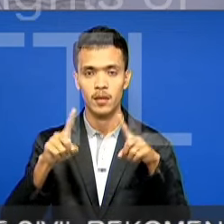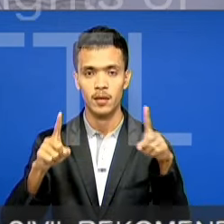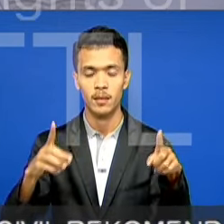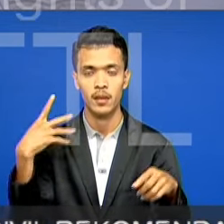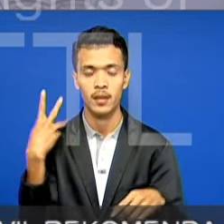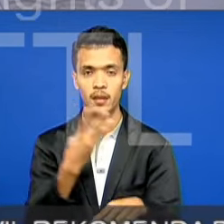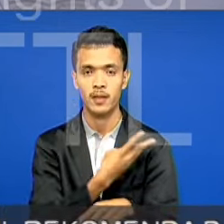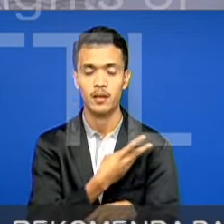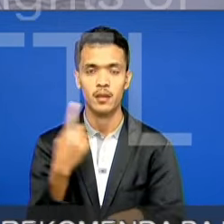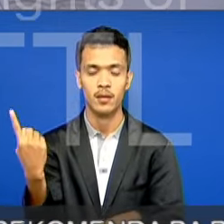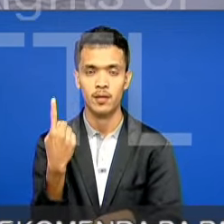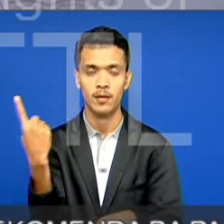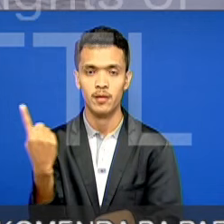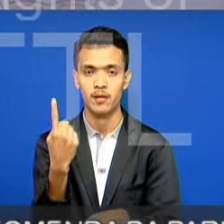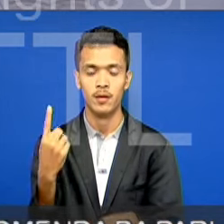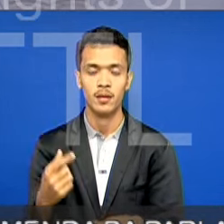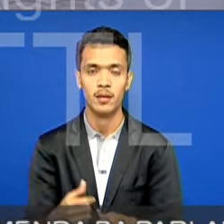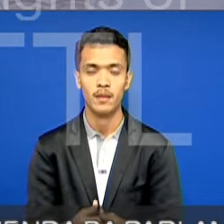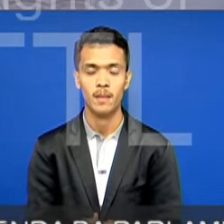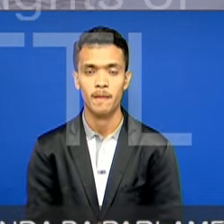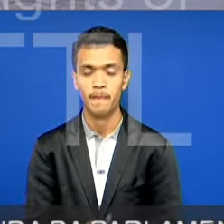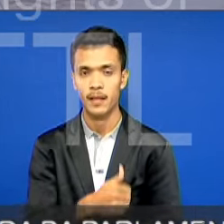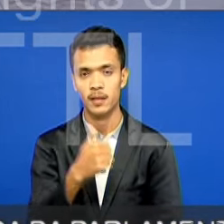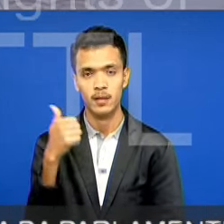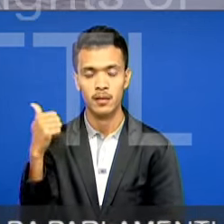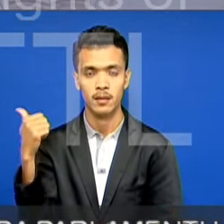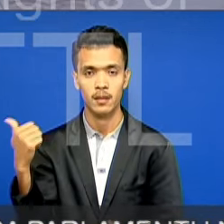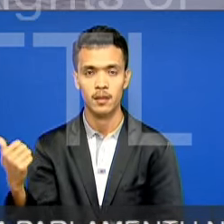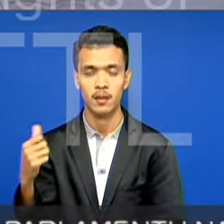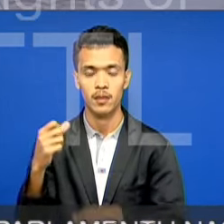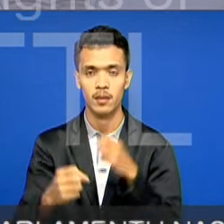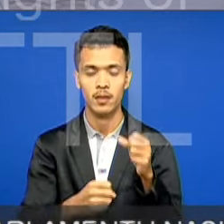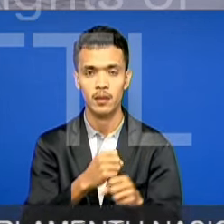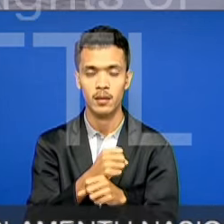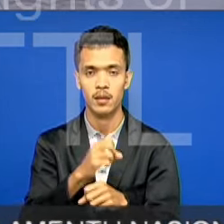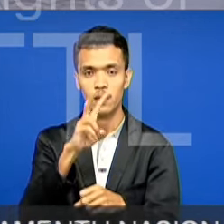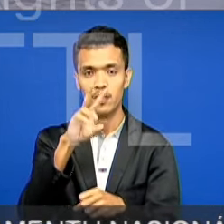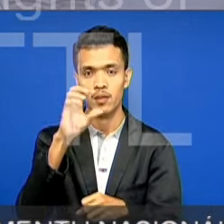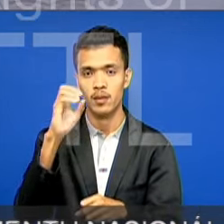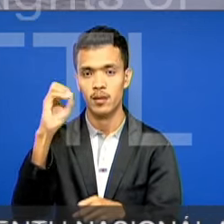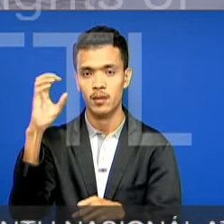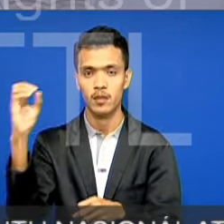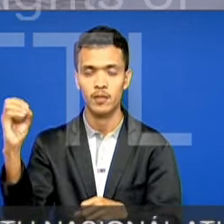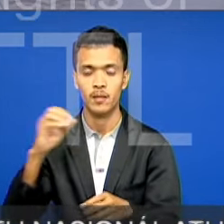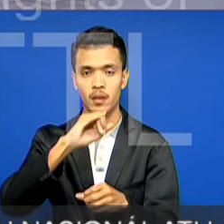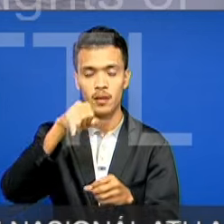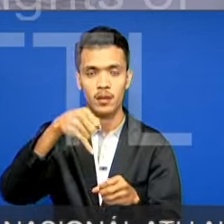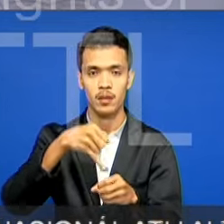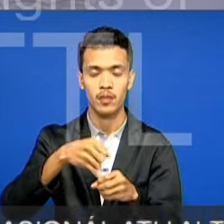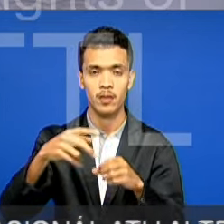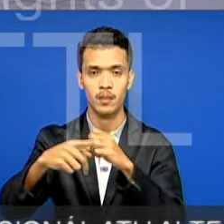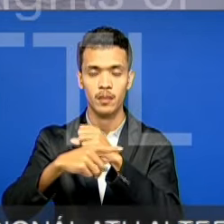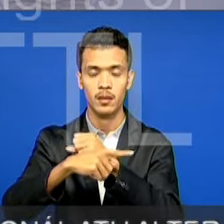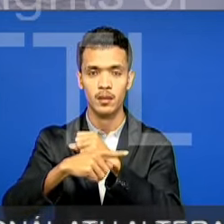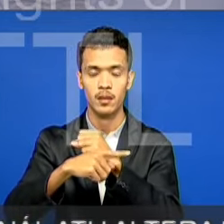eita, não fatem. Balo, foi do Arribo, né, mas que está meio a partir dos balo, mas sai vale, a